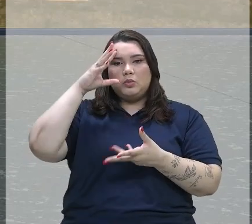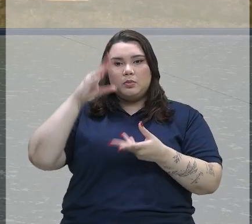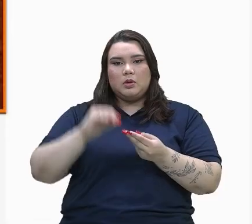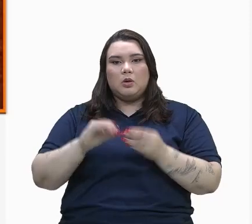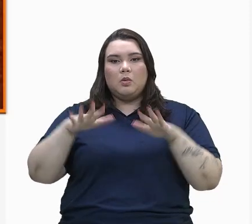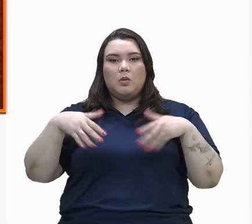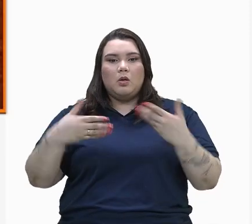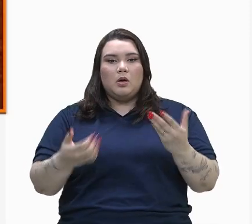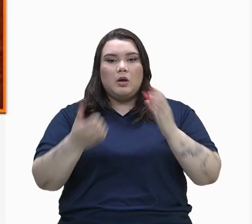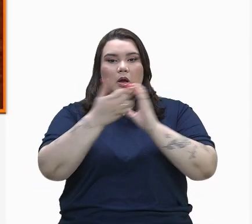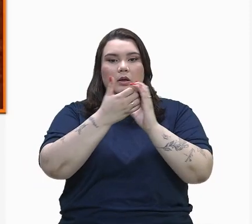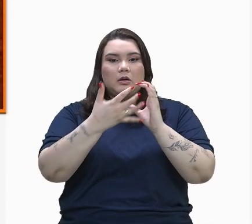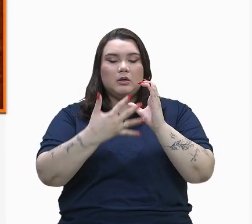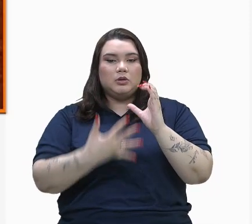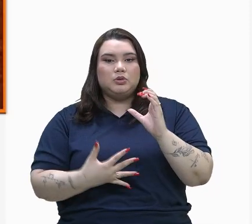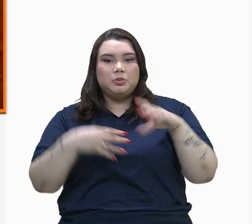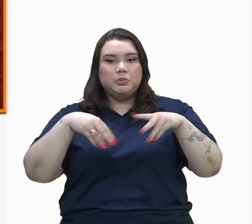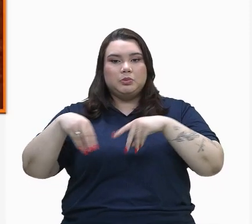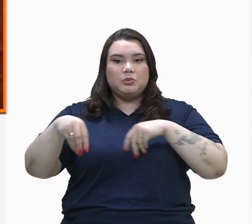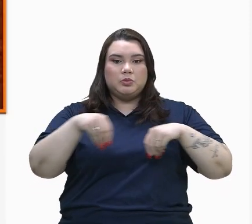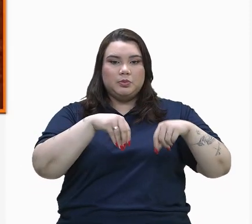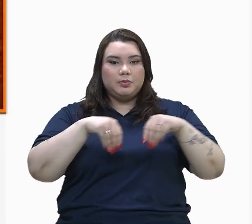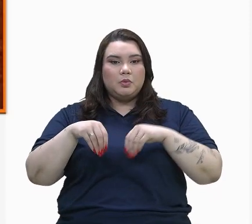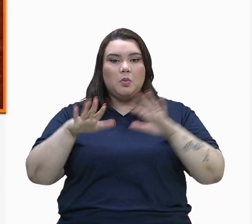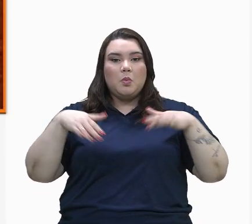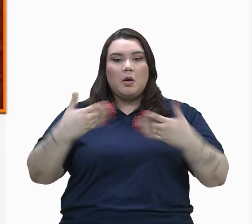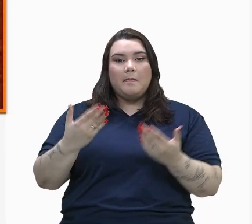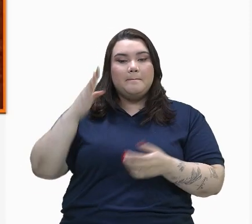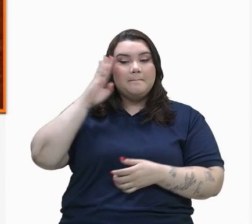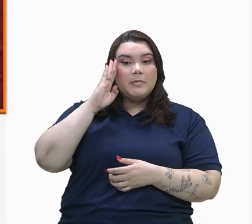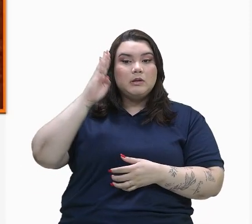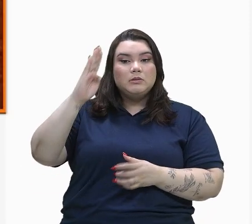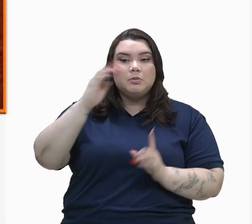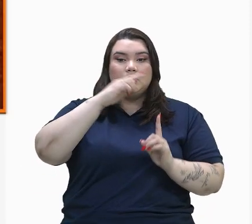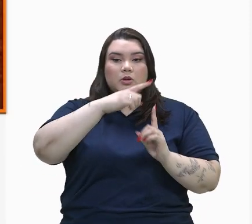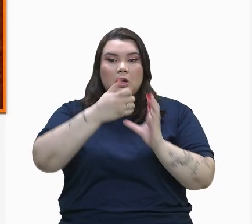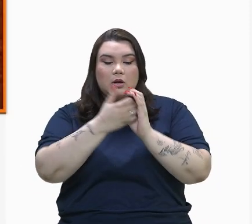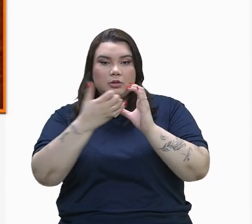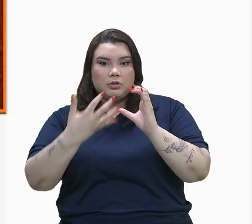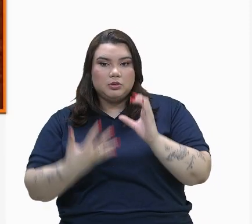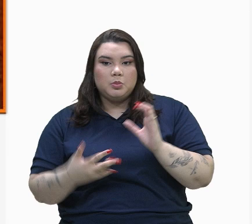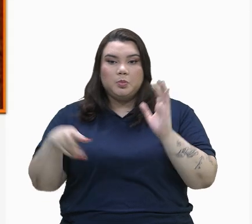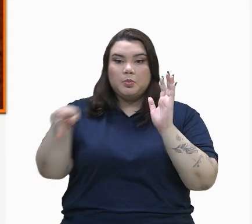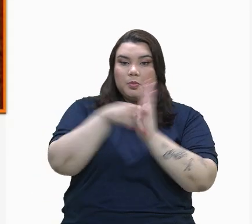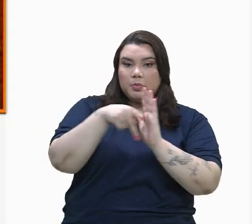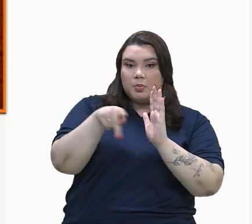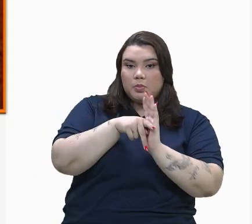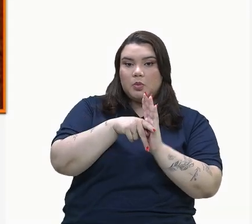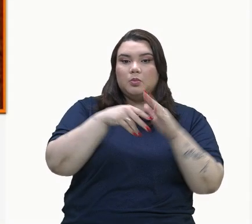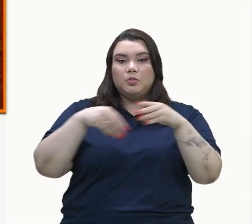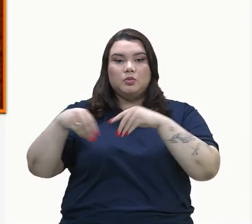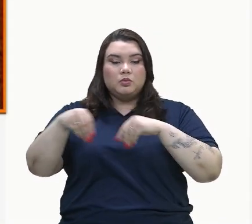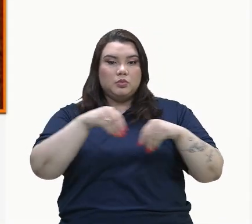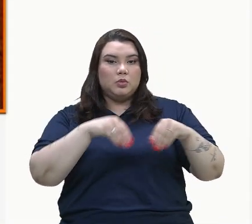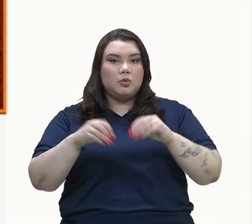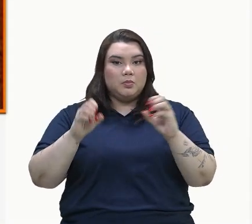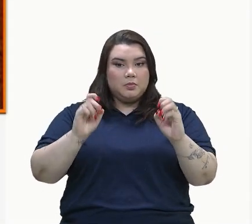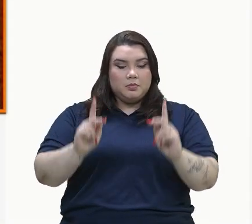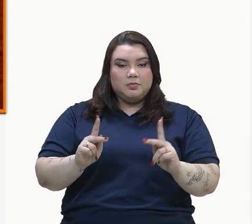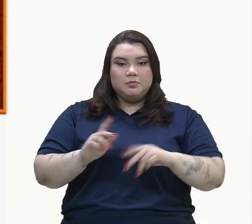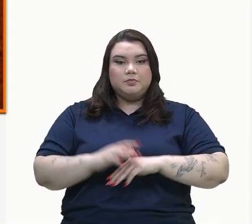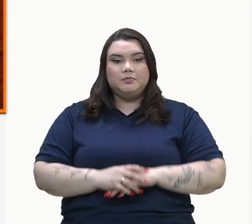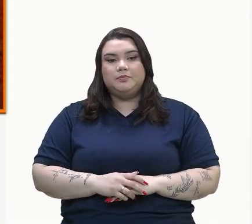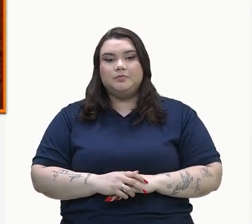composição desse solo. A gente vai entender quais são os principais componentes que a gente tem nos solos, certo?